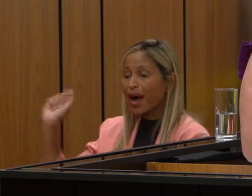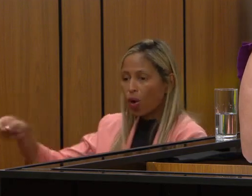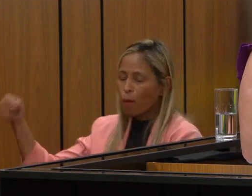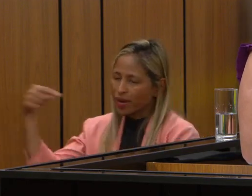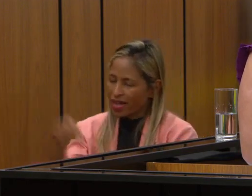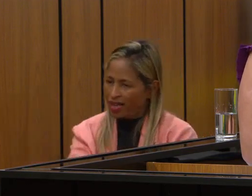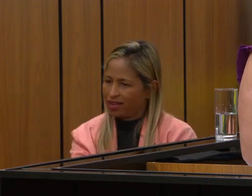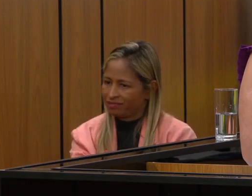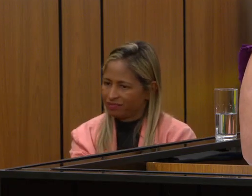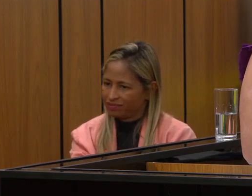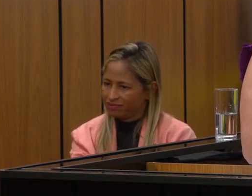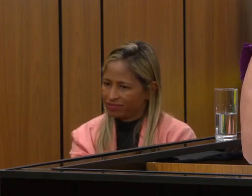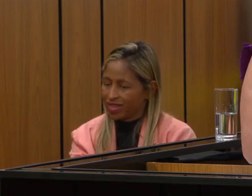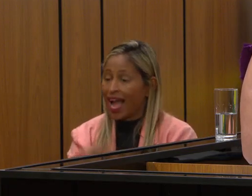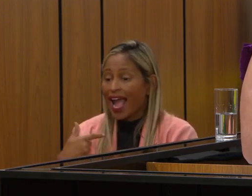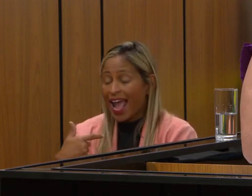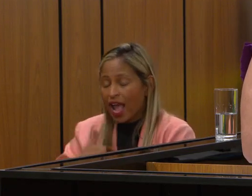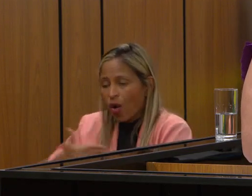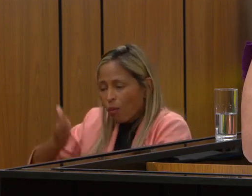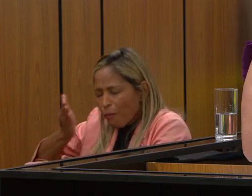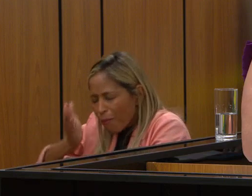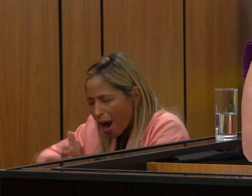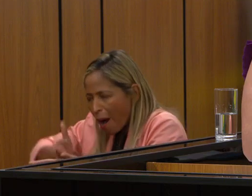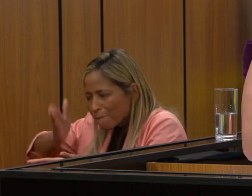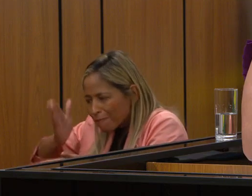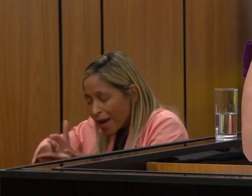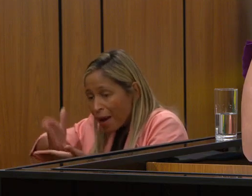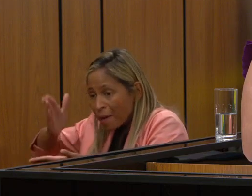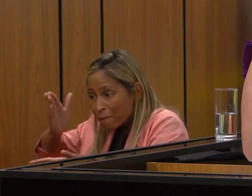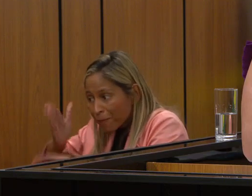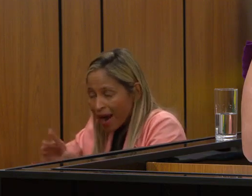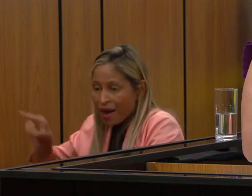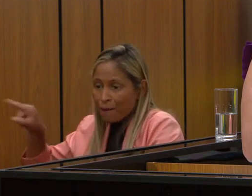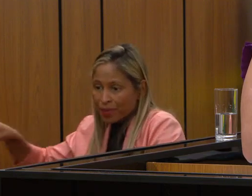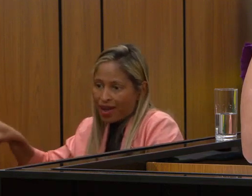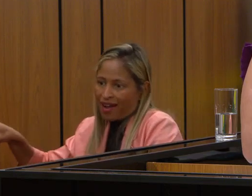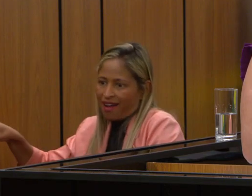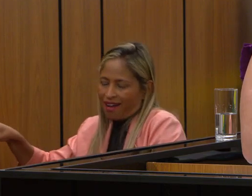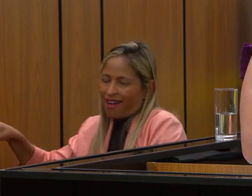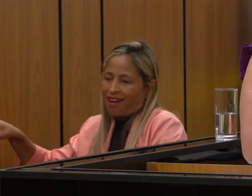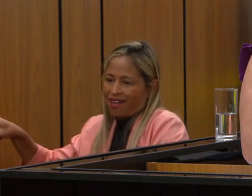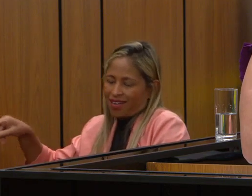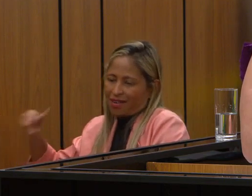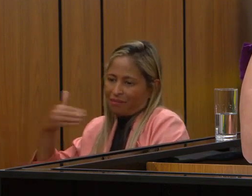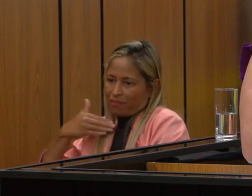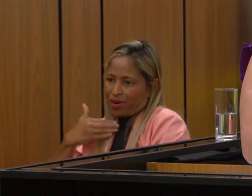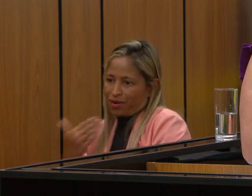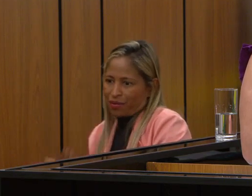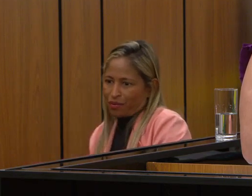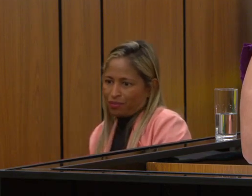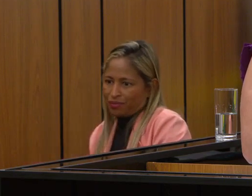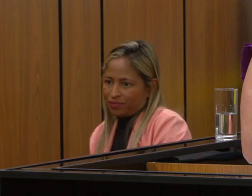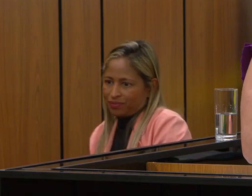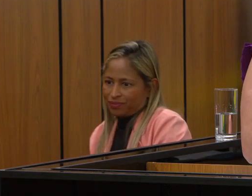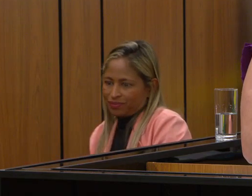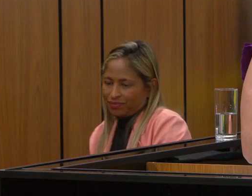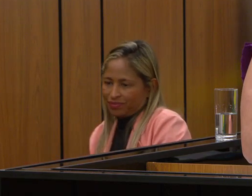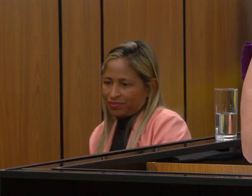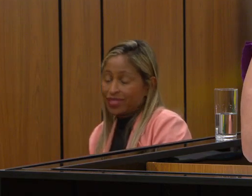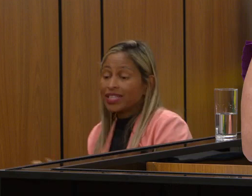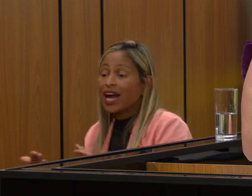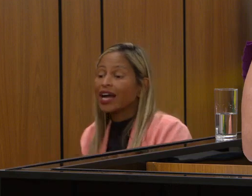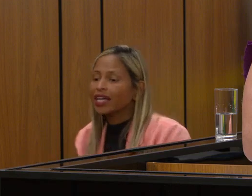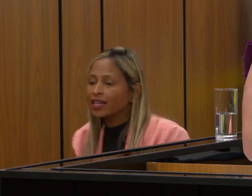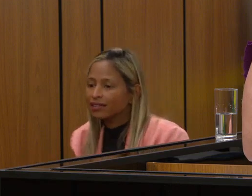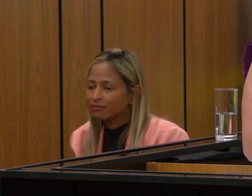eu fiz tudo foi na arcata né A Carta recebeu a bebê pagou para ela